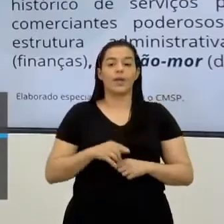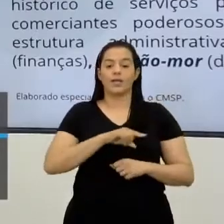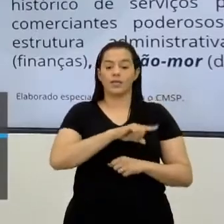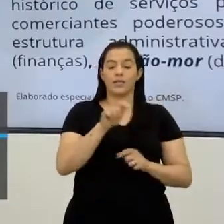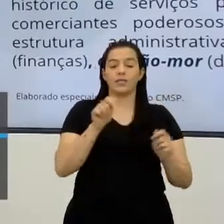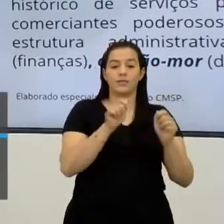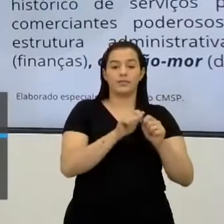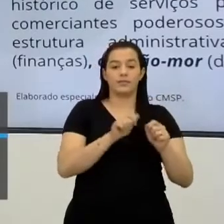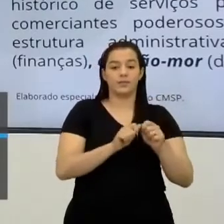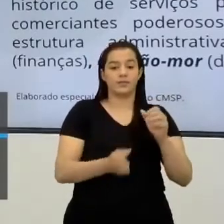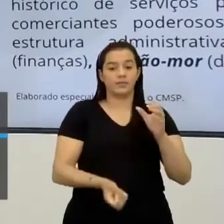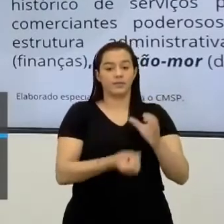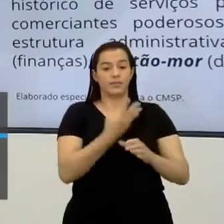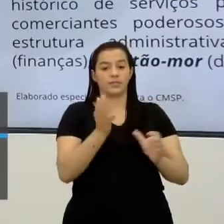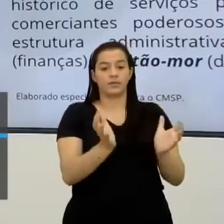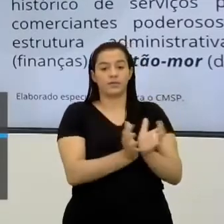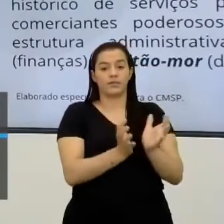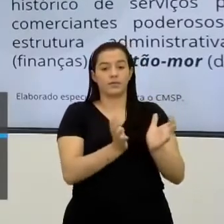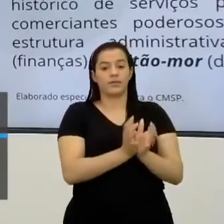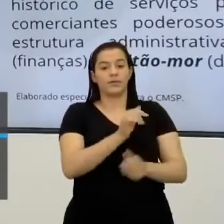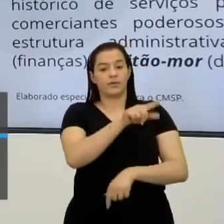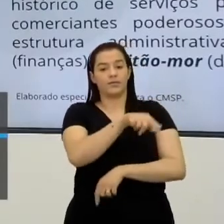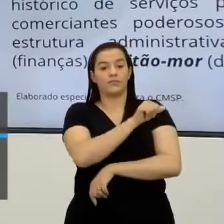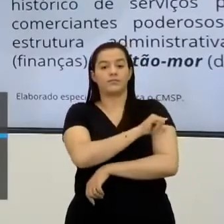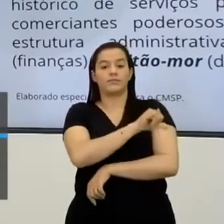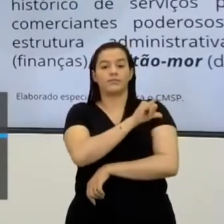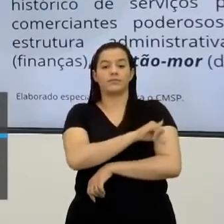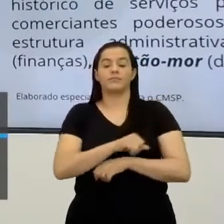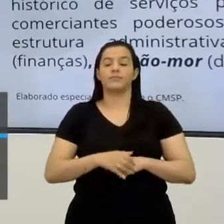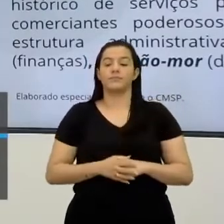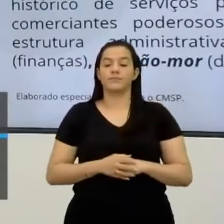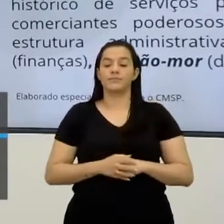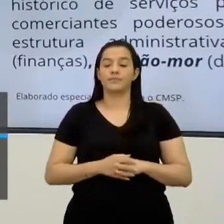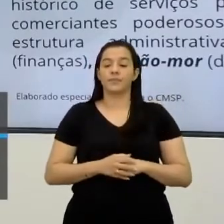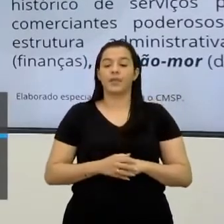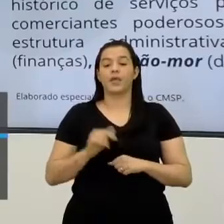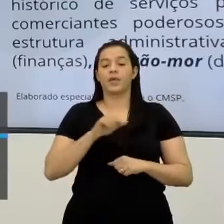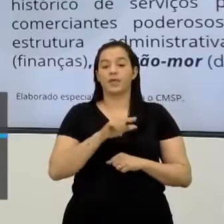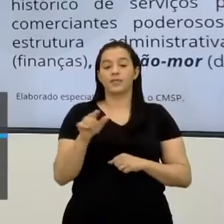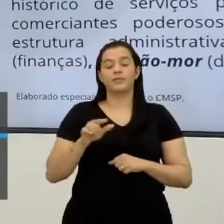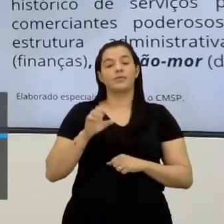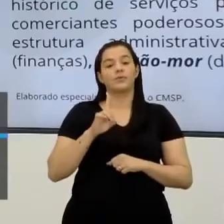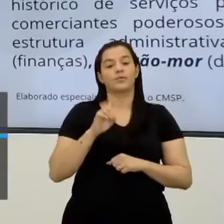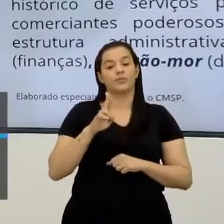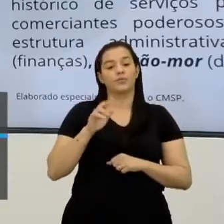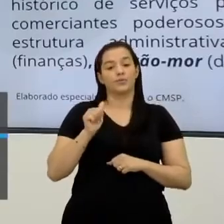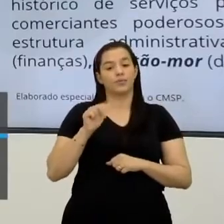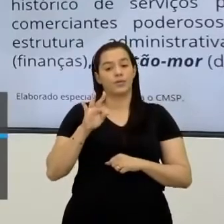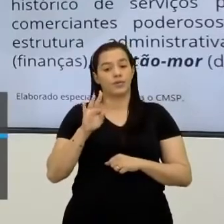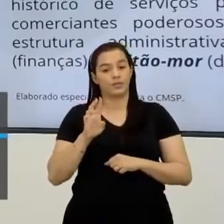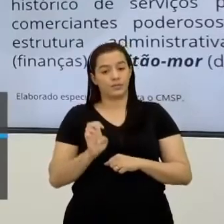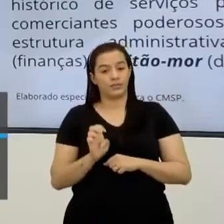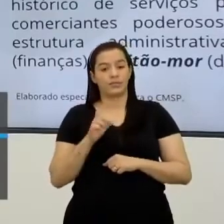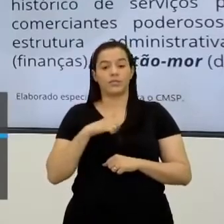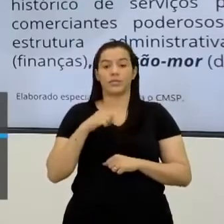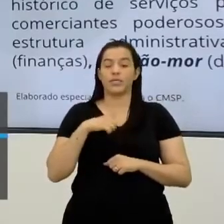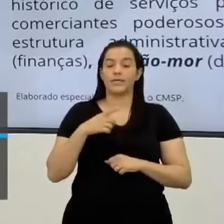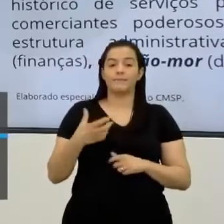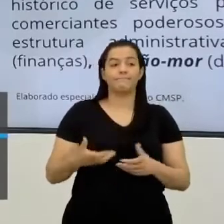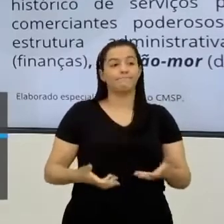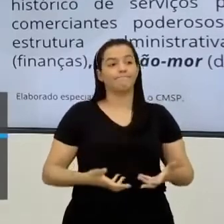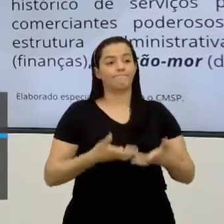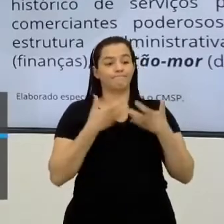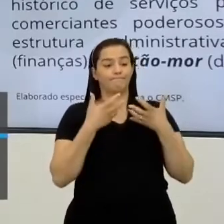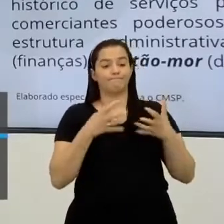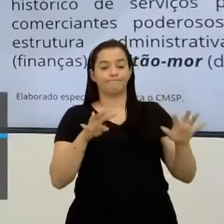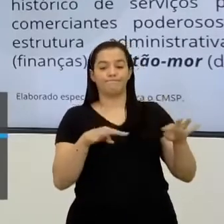colônia lá no Rio de Janeiro. Lá no Rio de Janeiro. E aí o Duarte da Costa, ele não teve muito privilégio, ele não teve muito